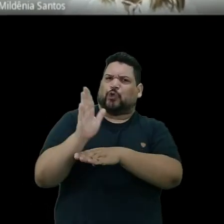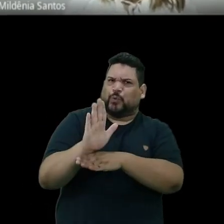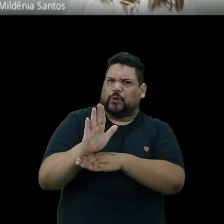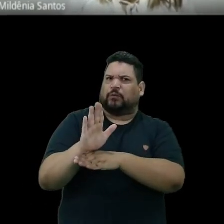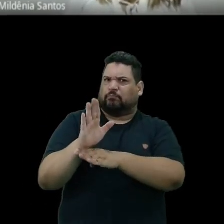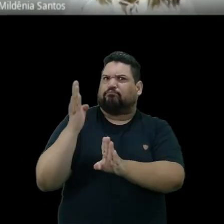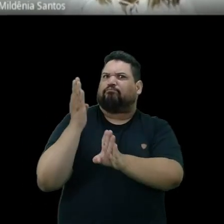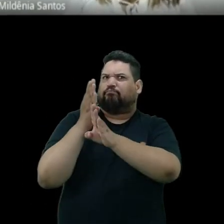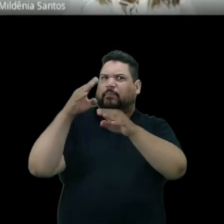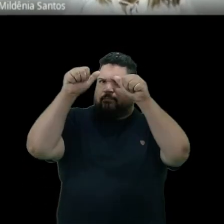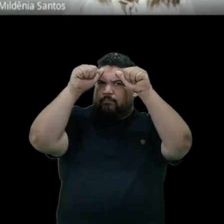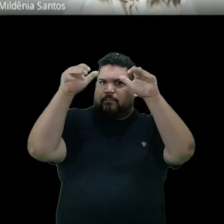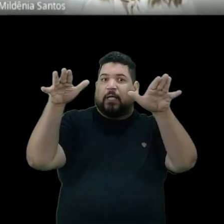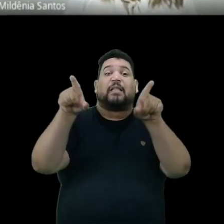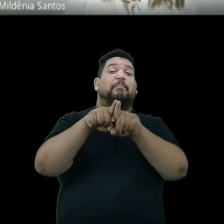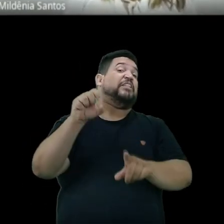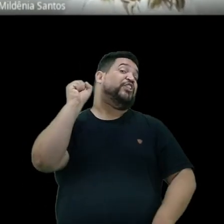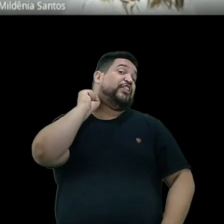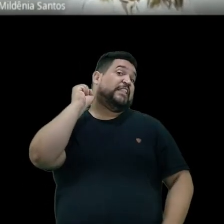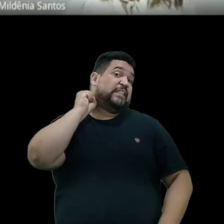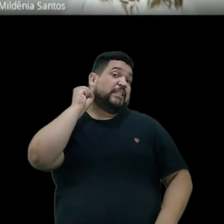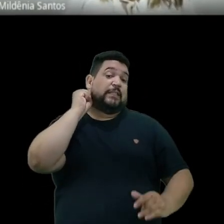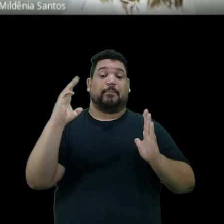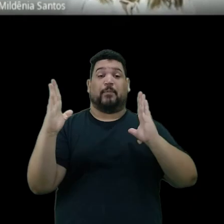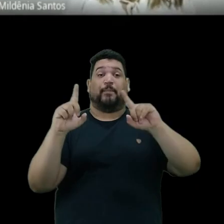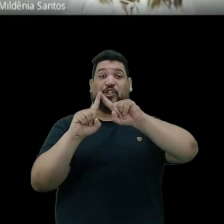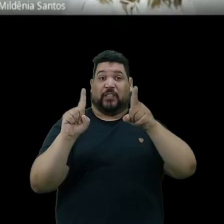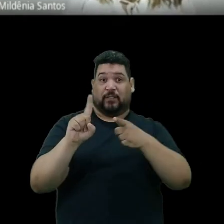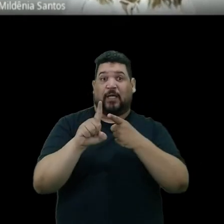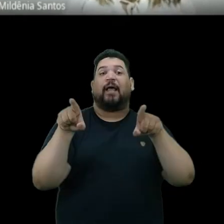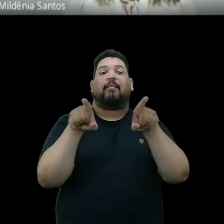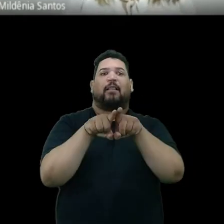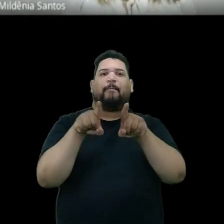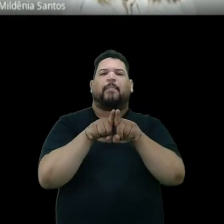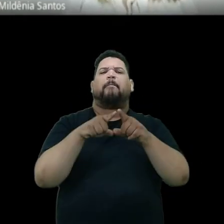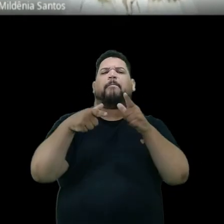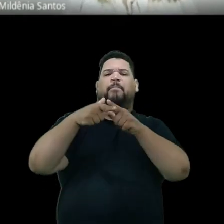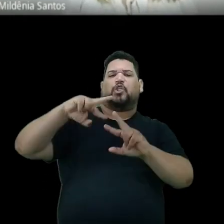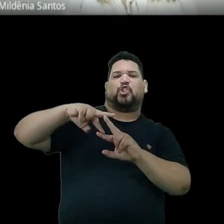O estresse gestacional, fatores genéticos, exemplo,